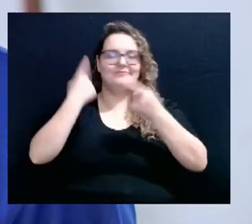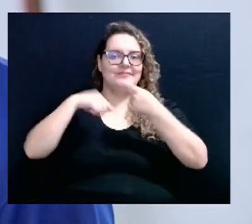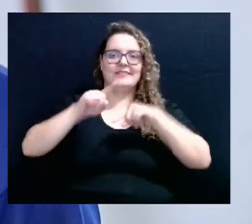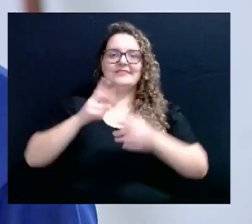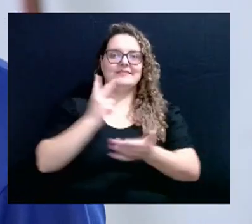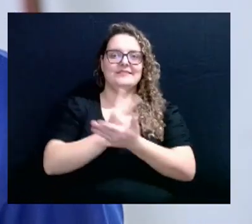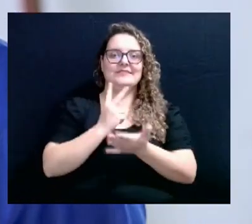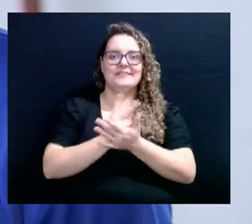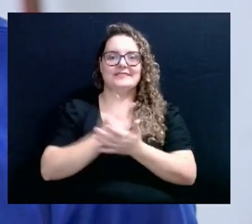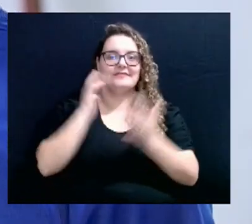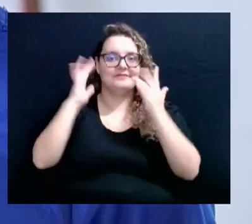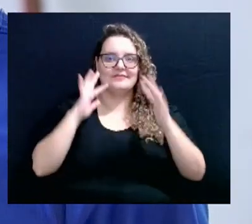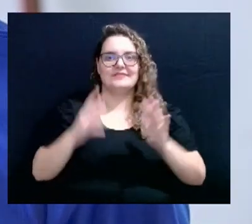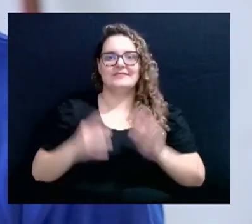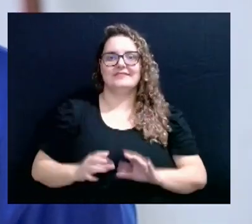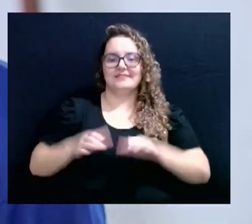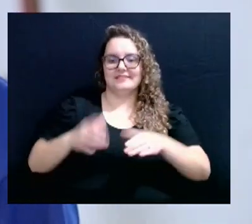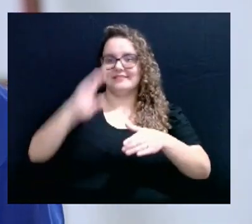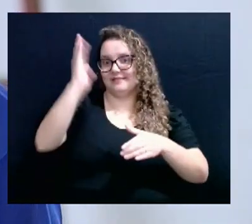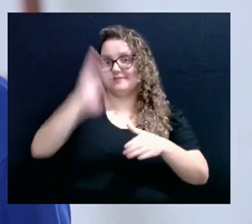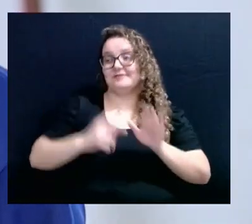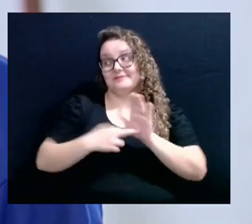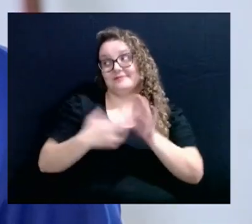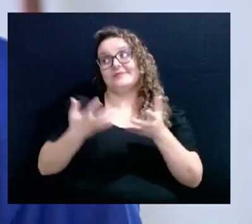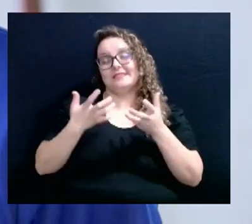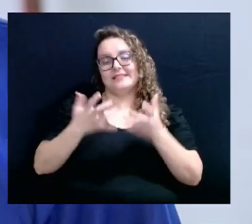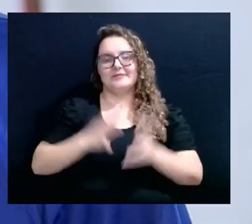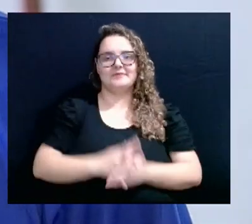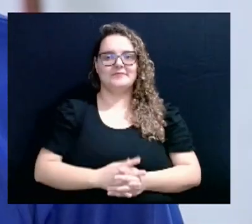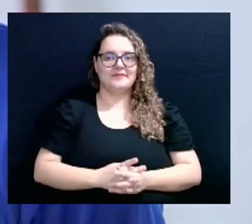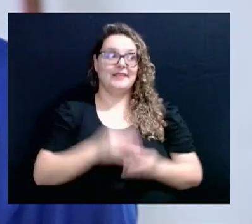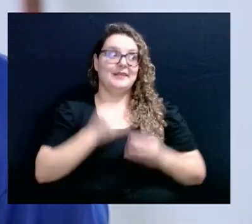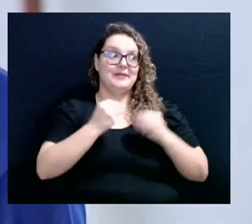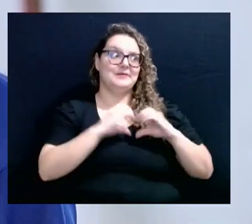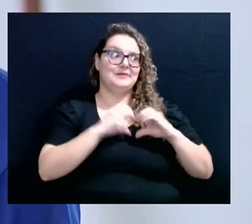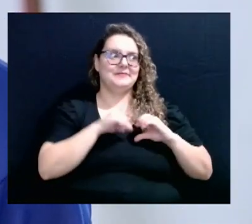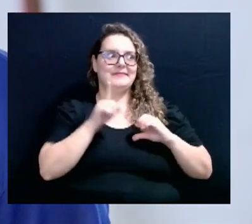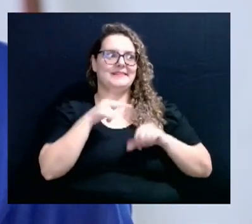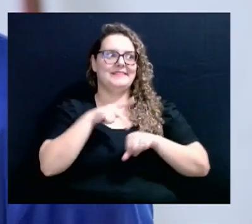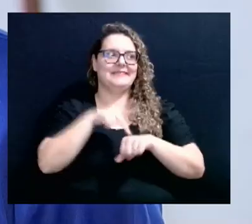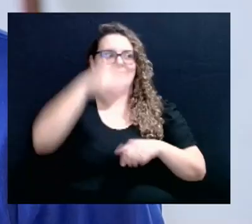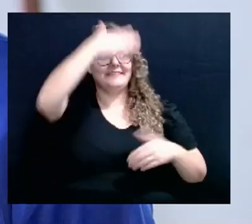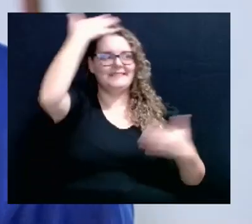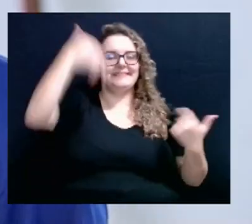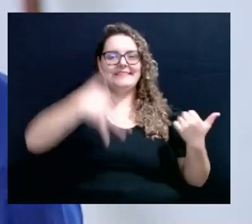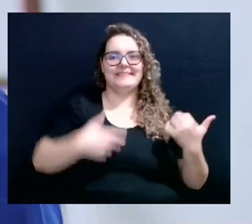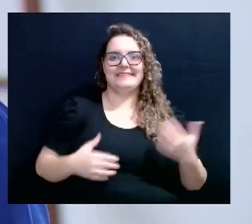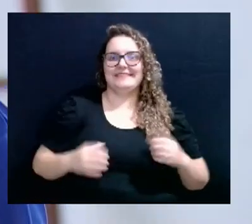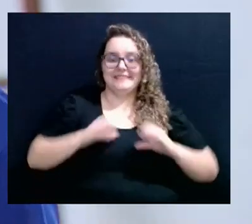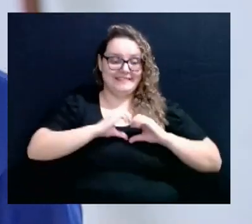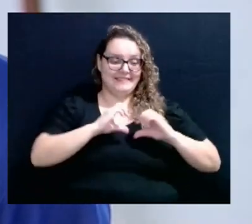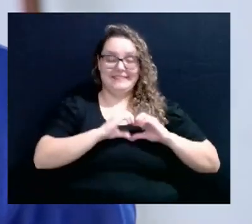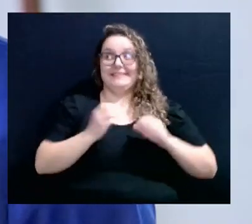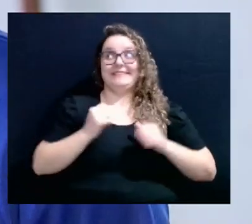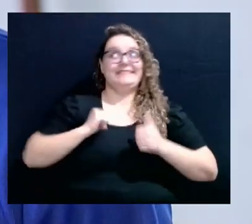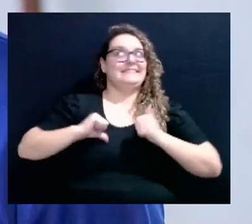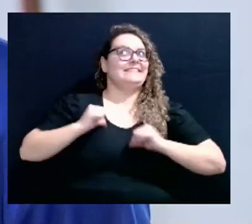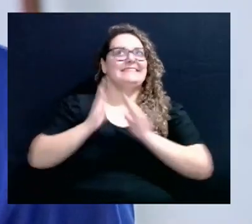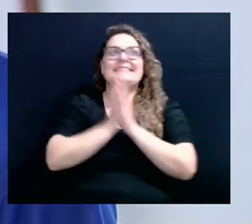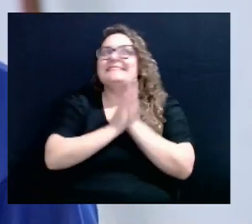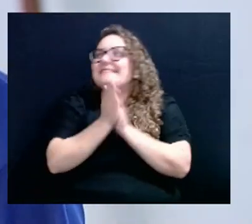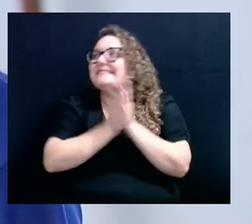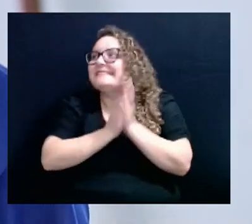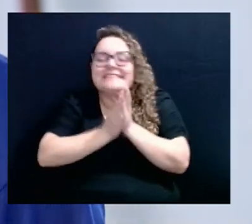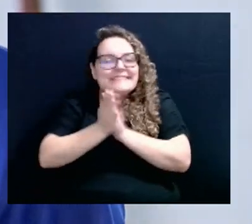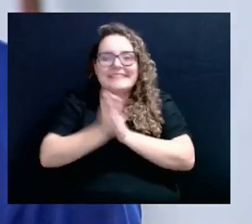representar a seleção brasileira. Como está o coração para ir para o México? Muito ansioso, muito feliz em